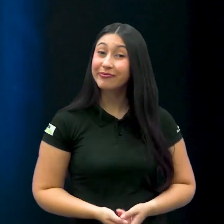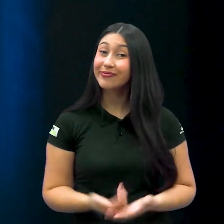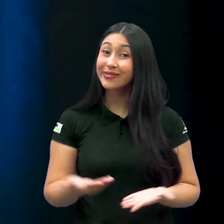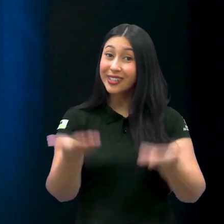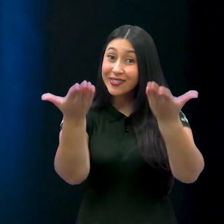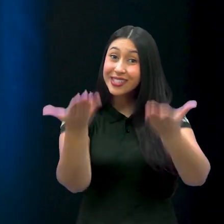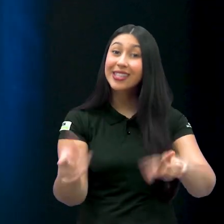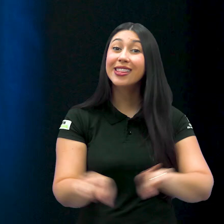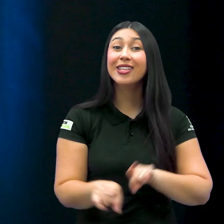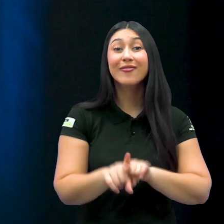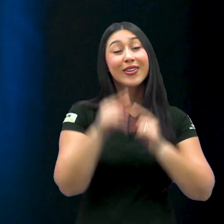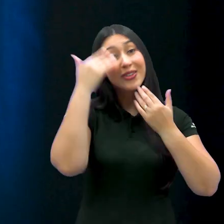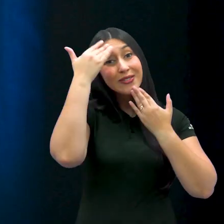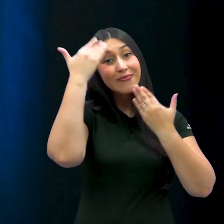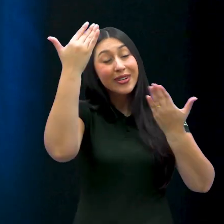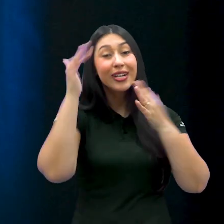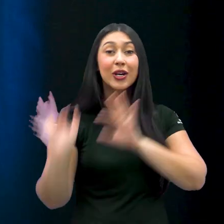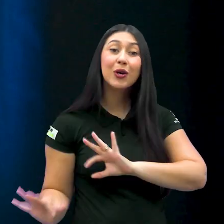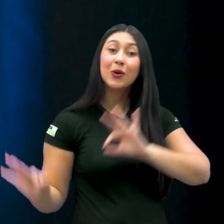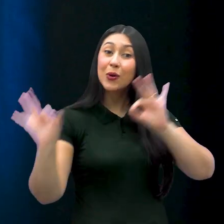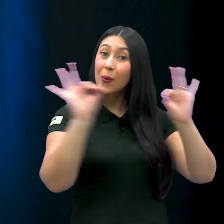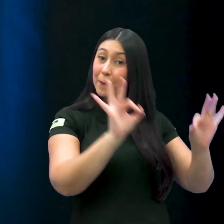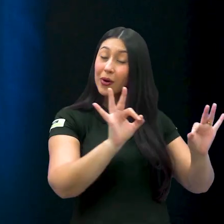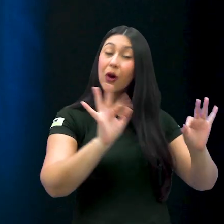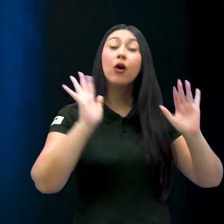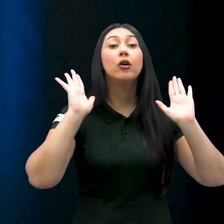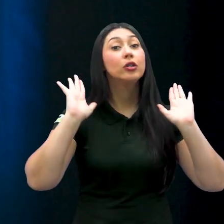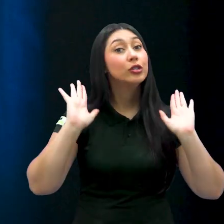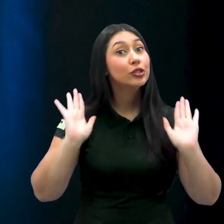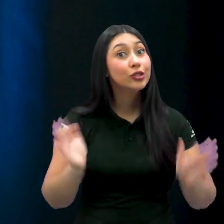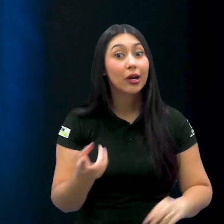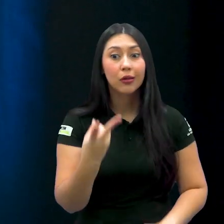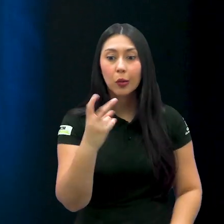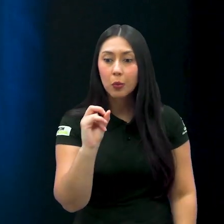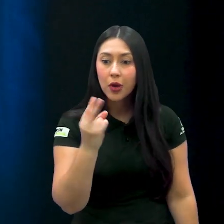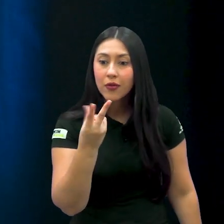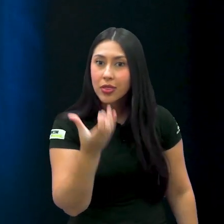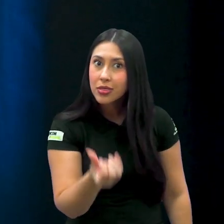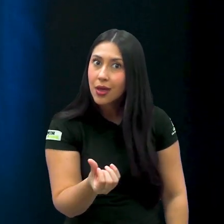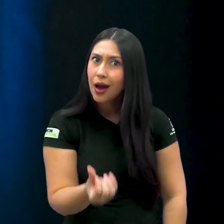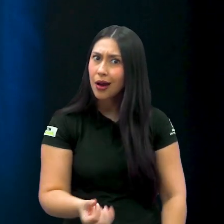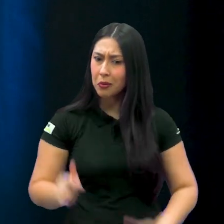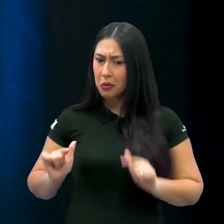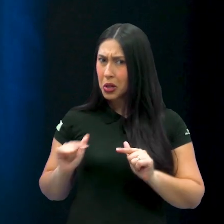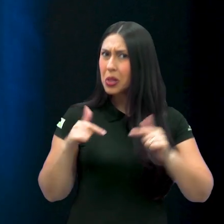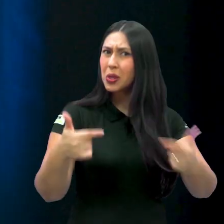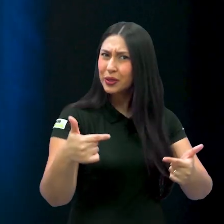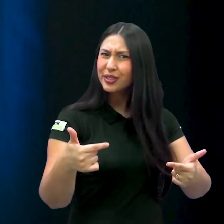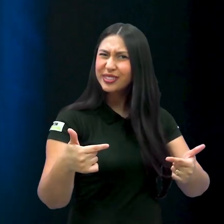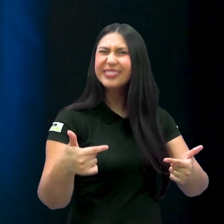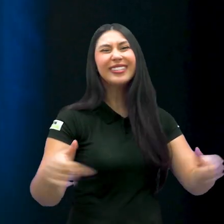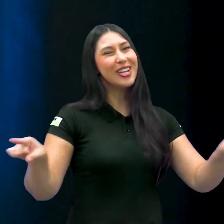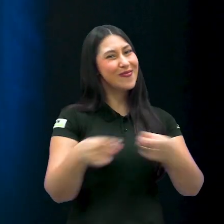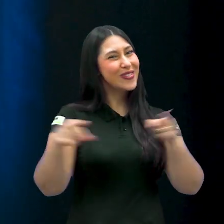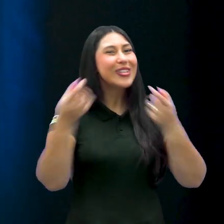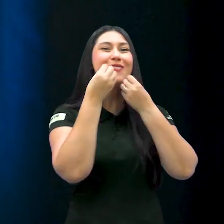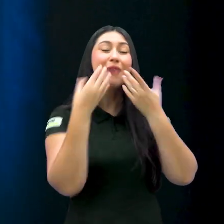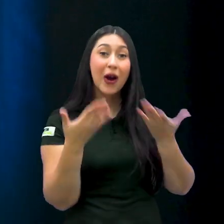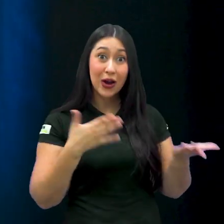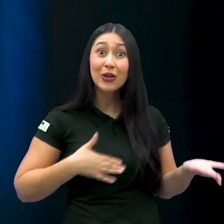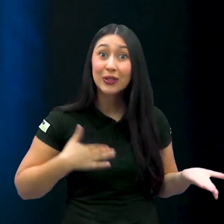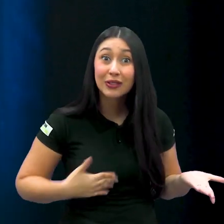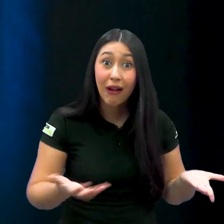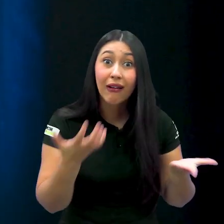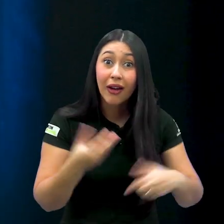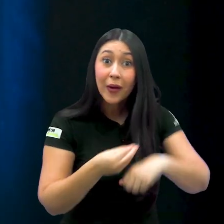Obrigado você também que nos acompanhou até aqui. Já entramos em 2026 com muita atitude e, claro, música boa. Curtiu?